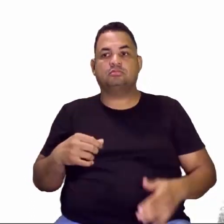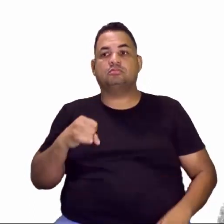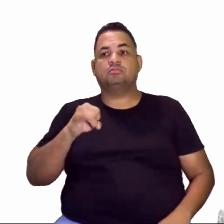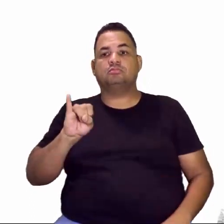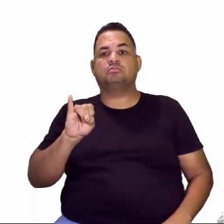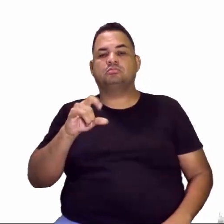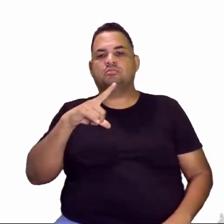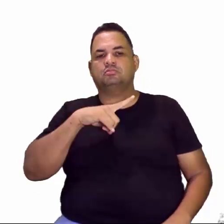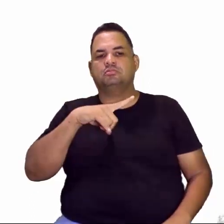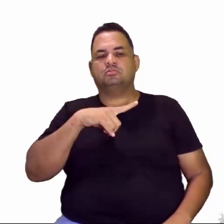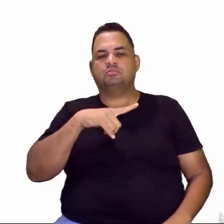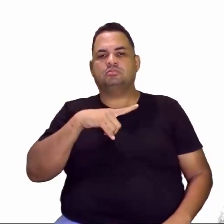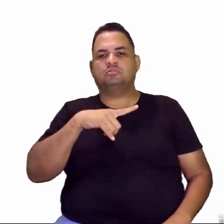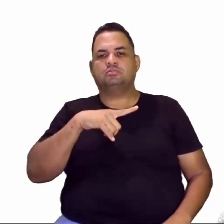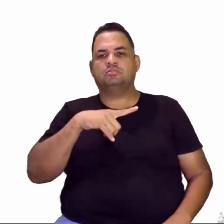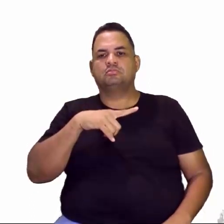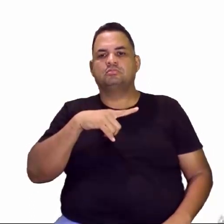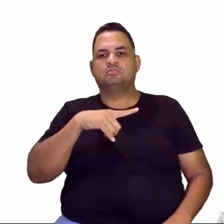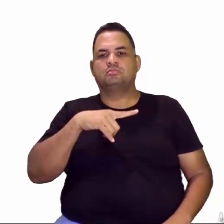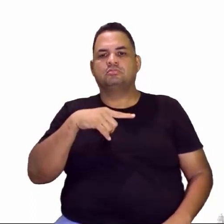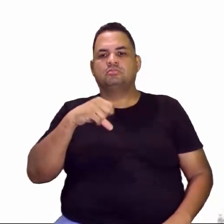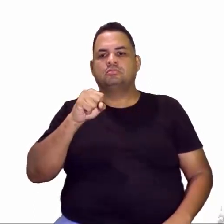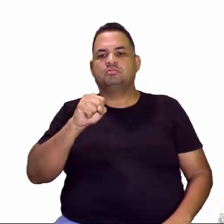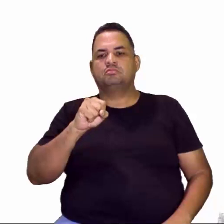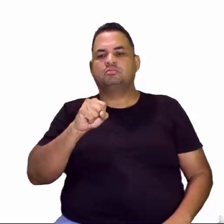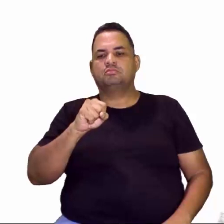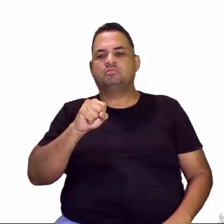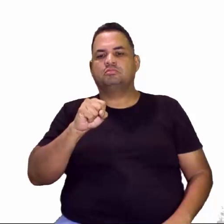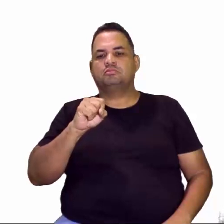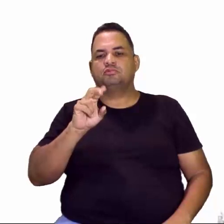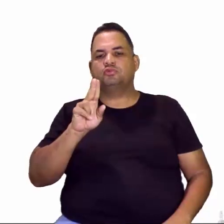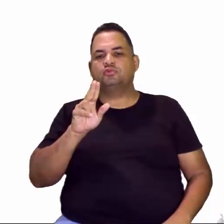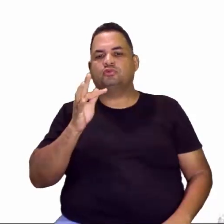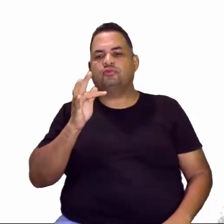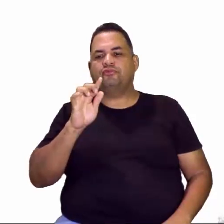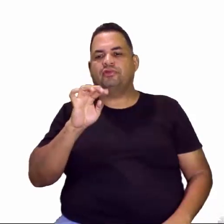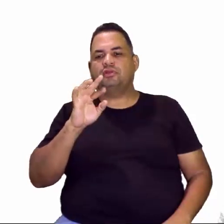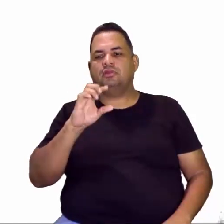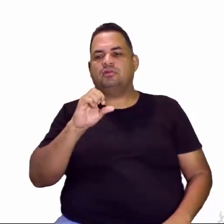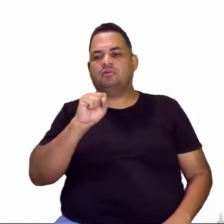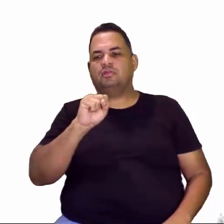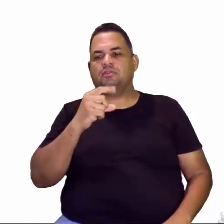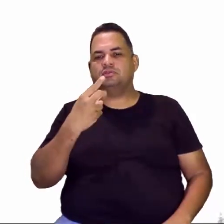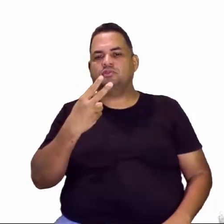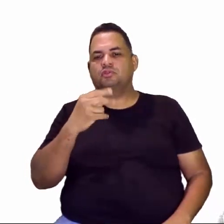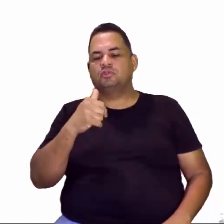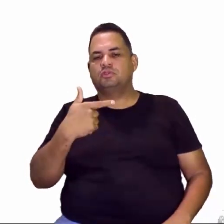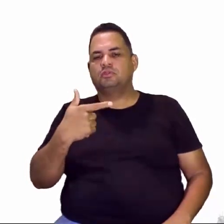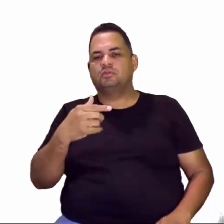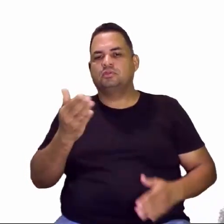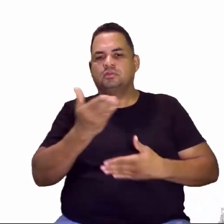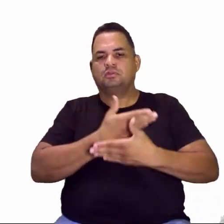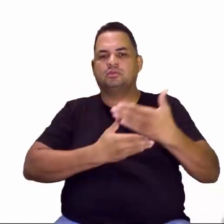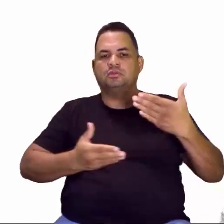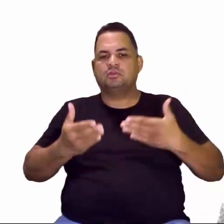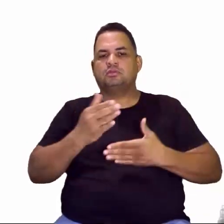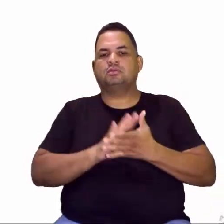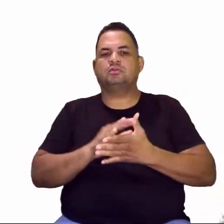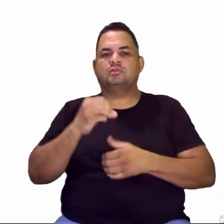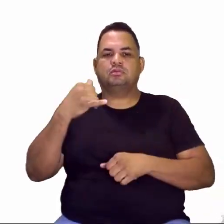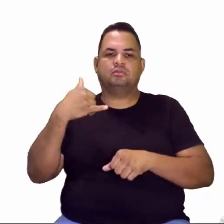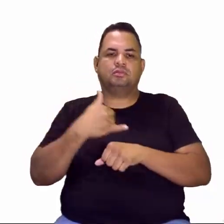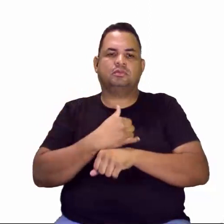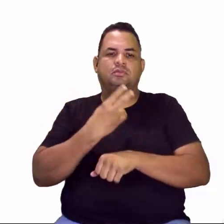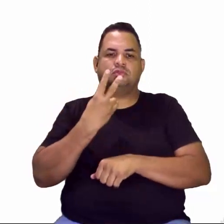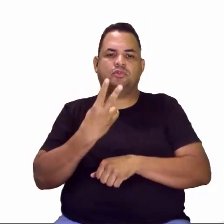Se eu vou ter lá o sulfeto, que é o S2-, interagindo com esse metal, que vai